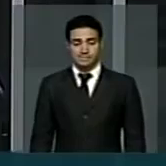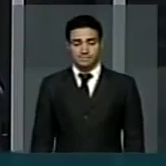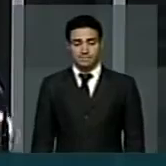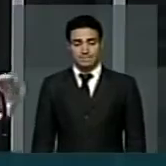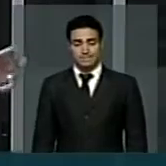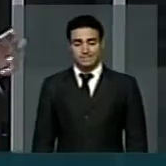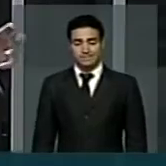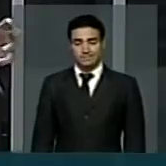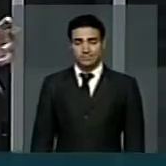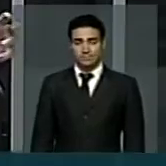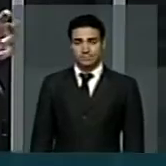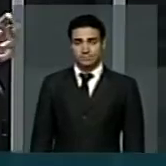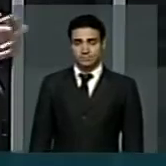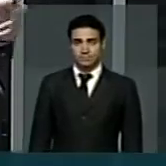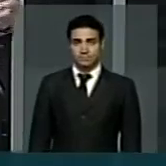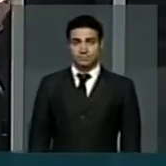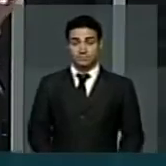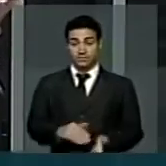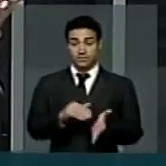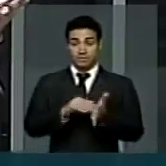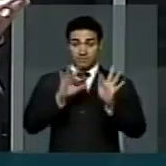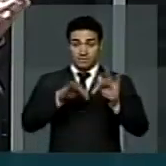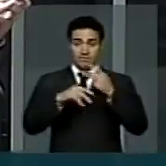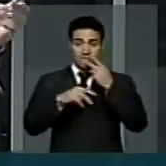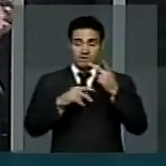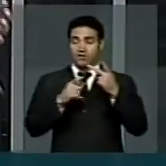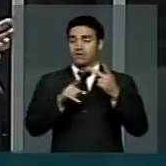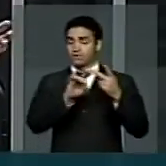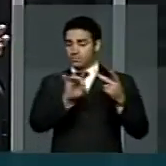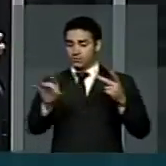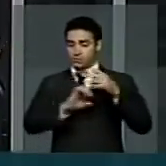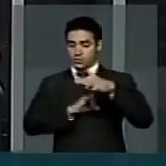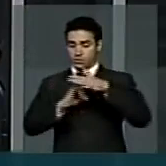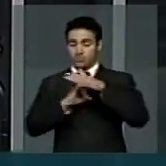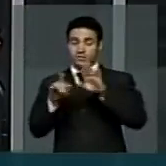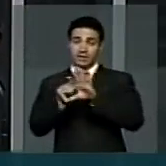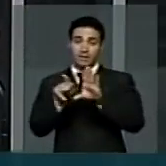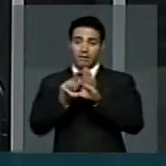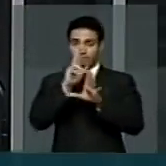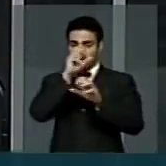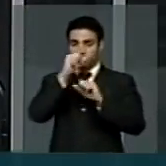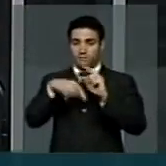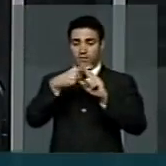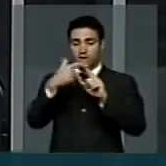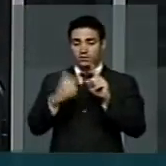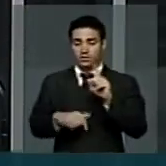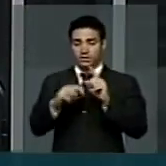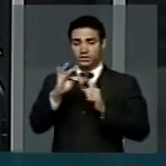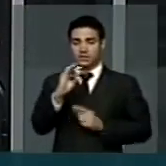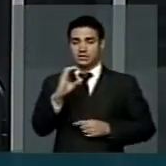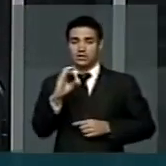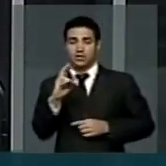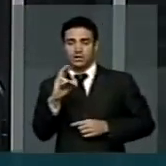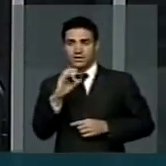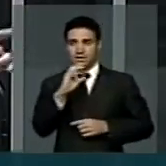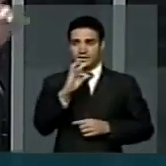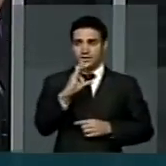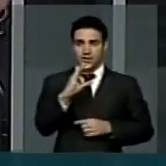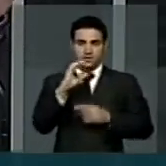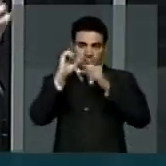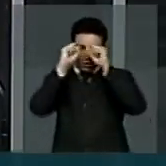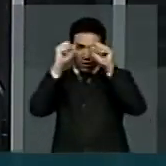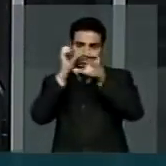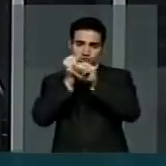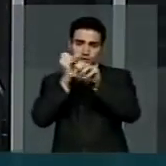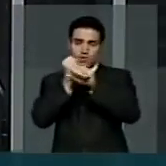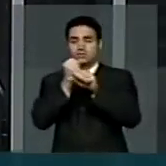Finalizo, senhor presidente, argumentando, fortalecer essas instituições, bem como fortalecer também os tribunais de contas do Estado e da União. Aí